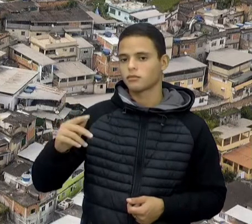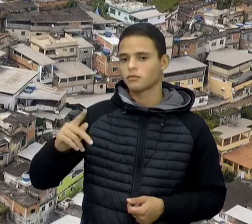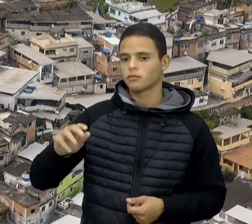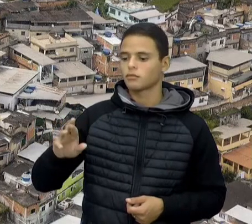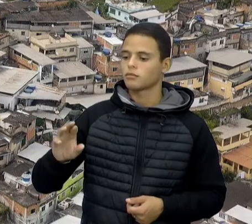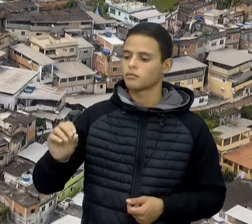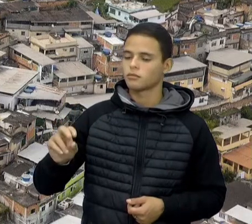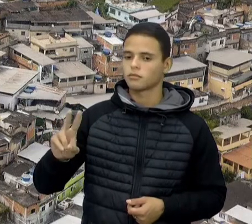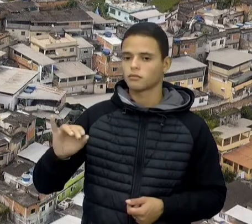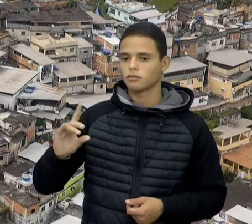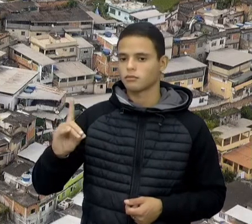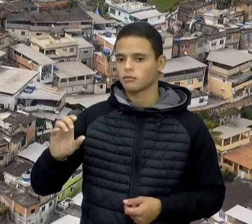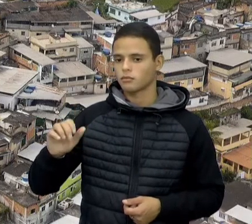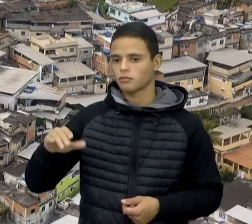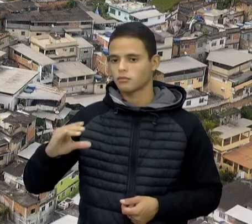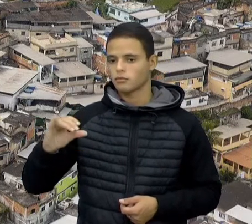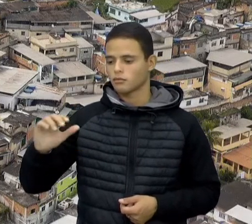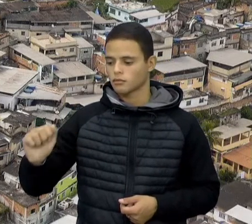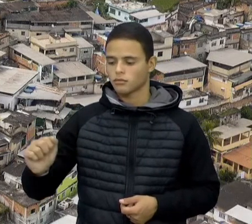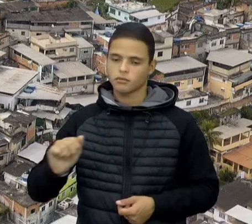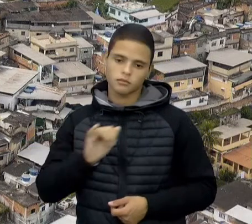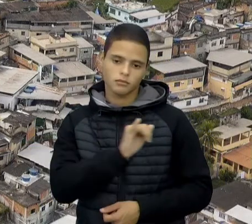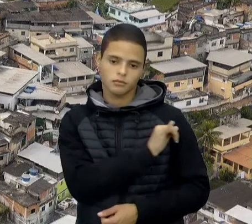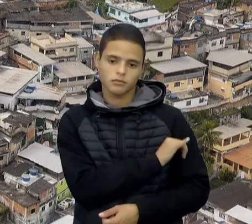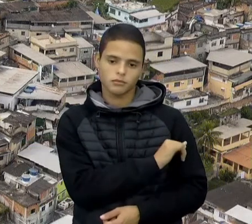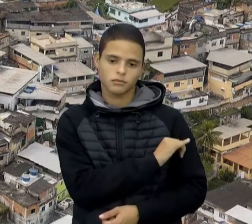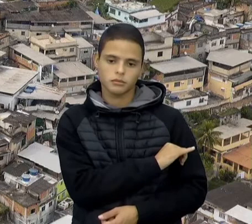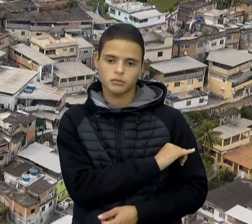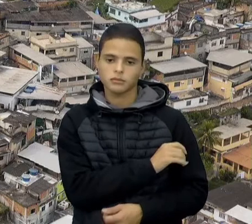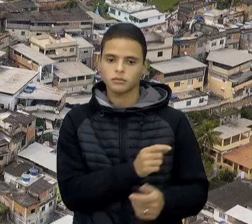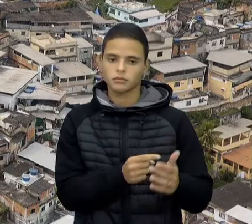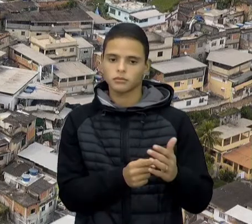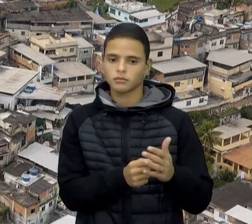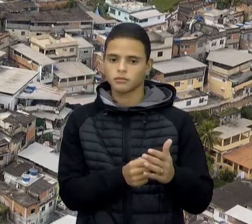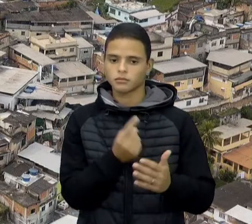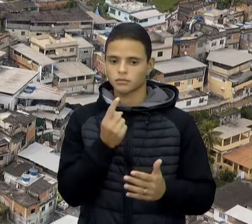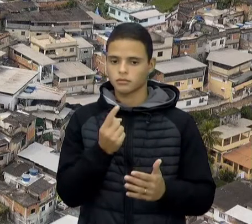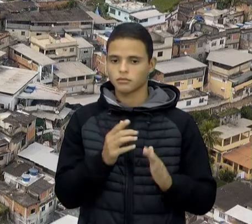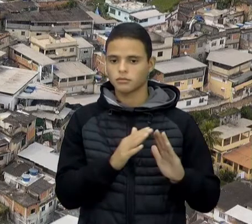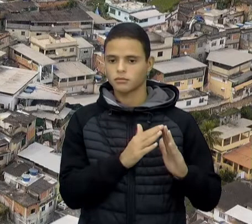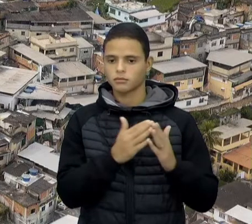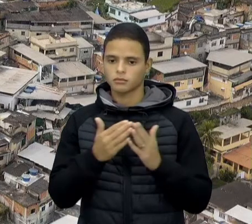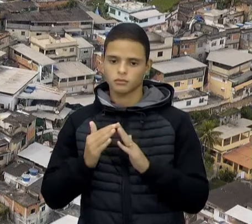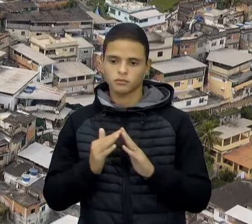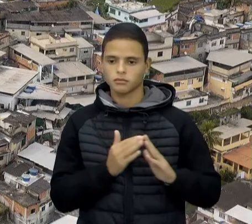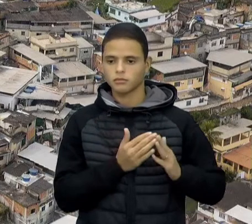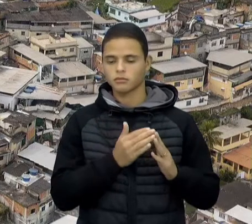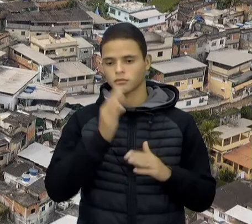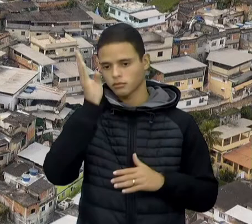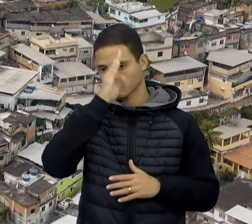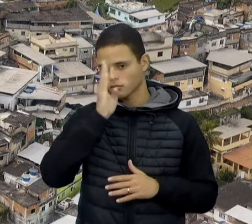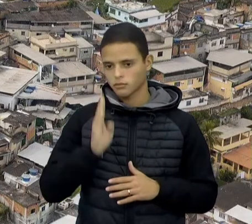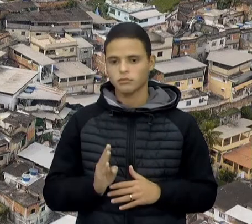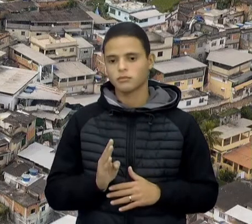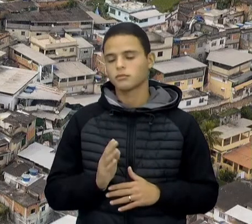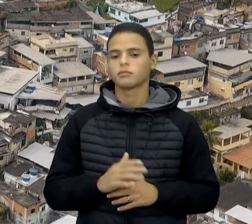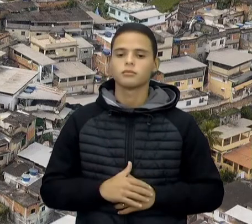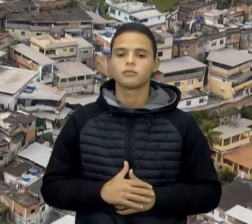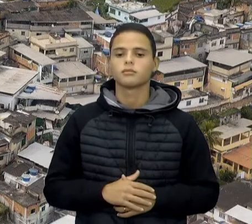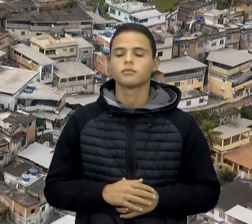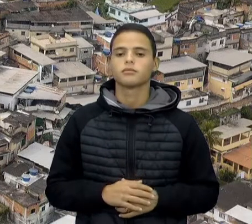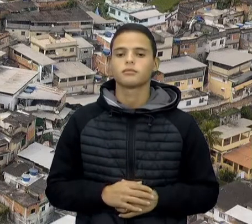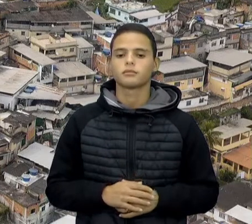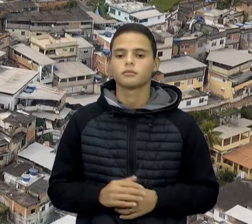Janeiro. O Morro da Providência do Rio de Janeiro é a primeira favela do Brasil. Então, a primeira favela do